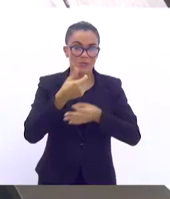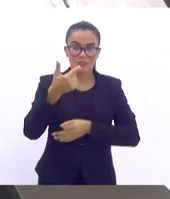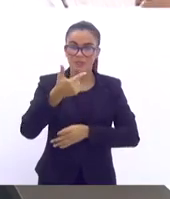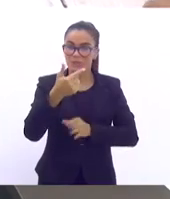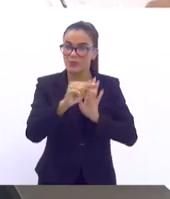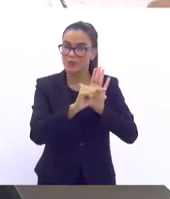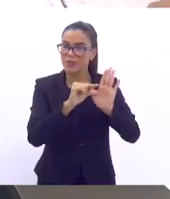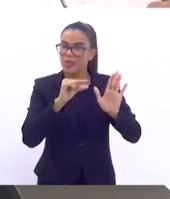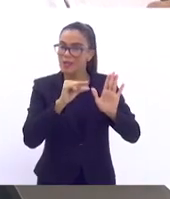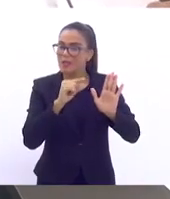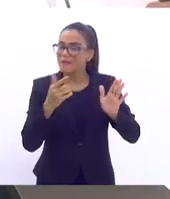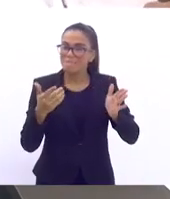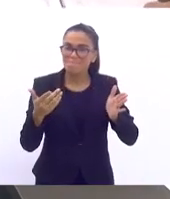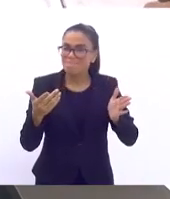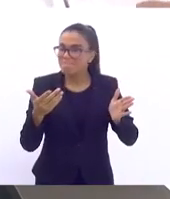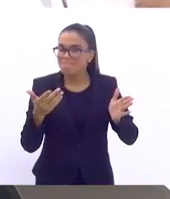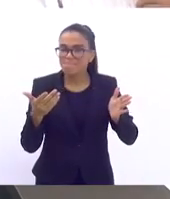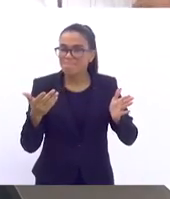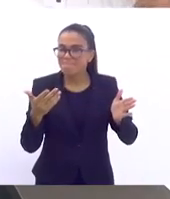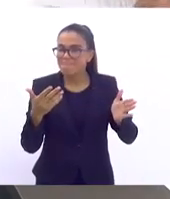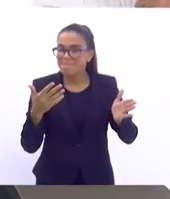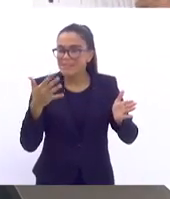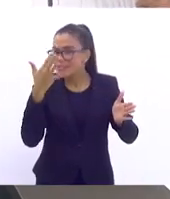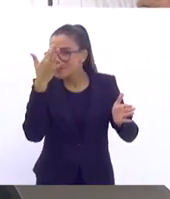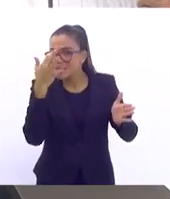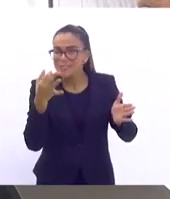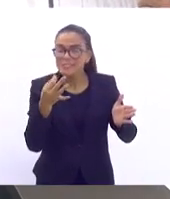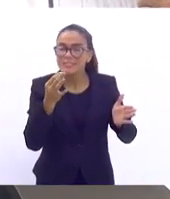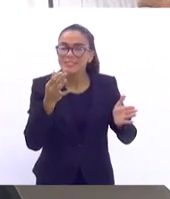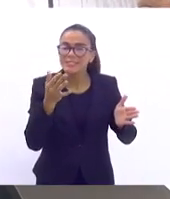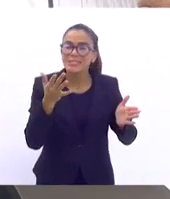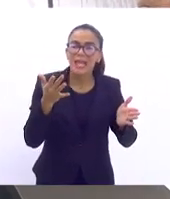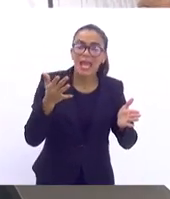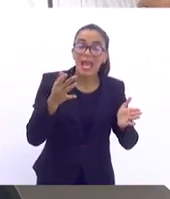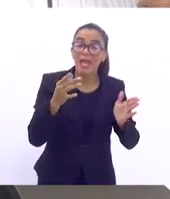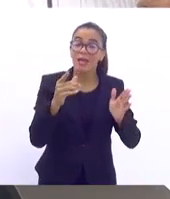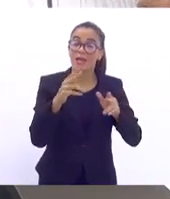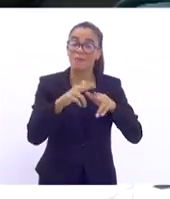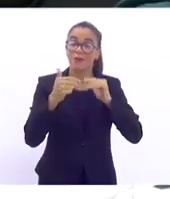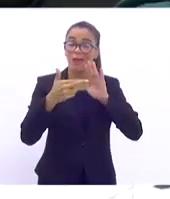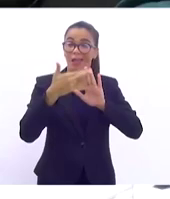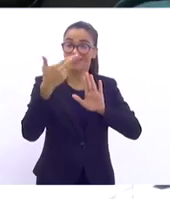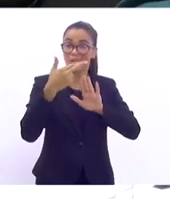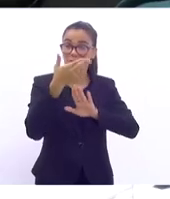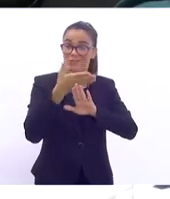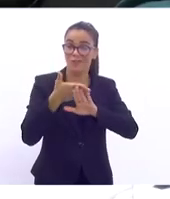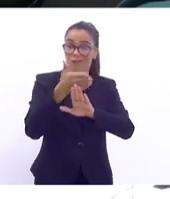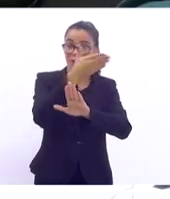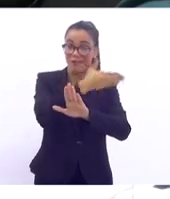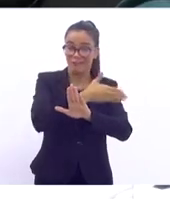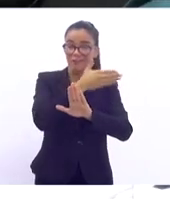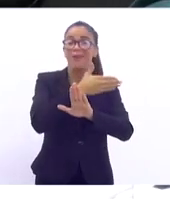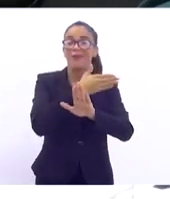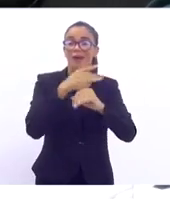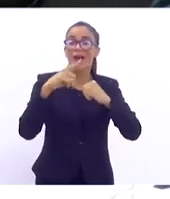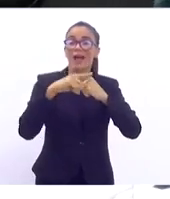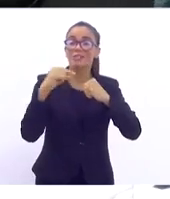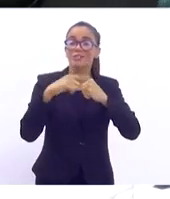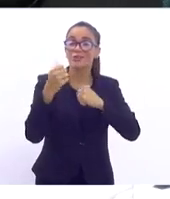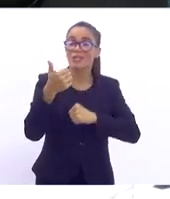Qual é o texto da sua só para revogar a resolução anterior não é que a resolução anterior tá revogada no Artigo